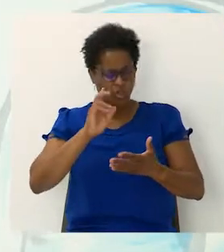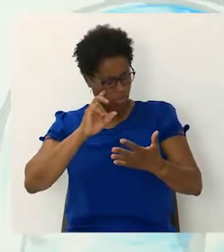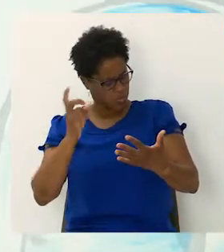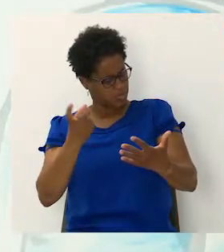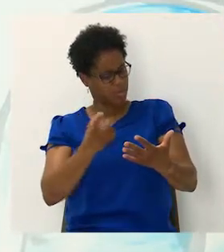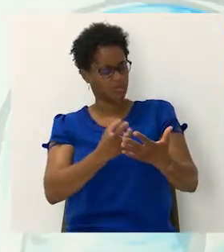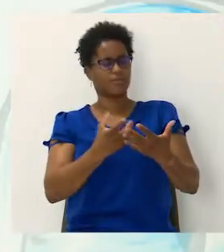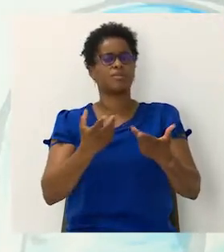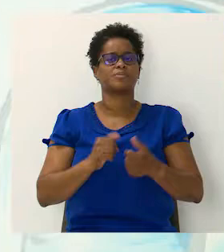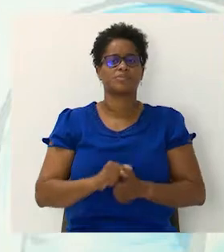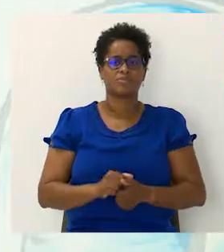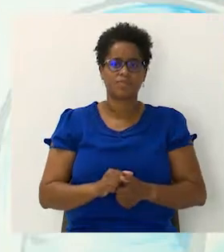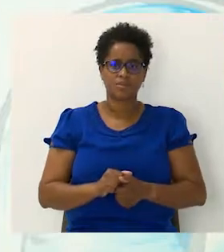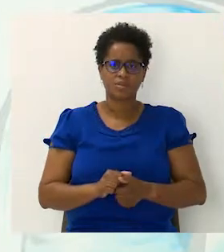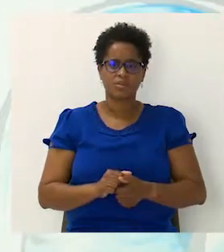observando